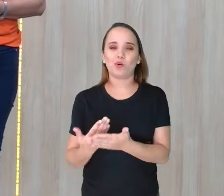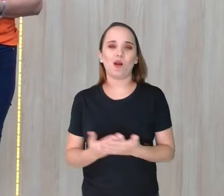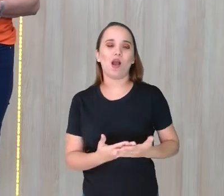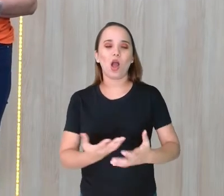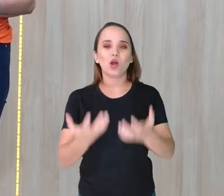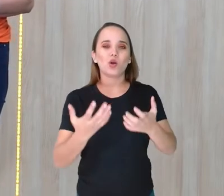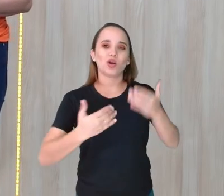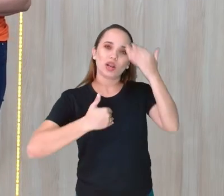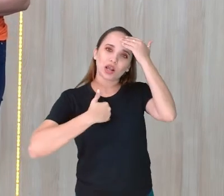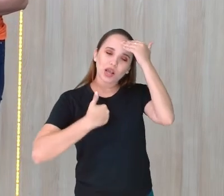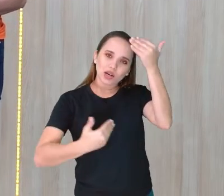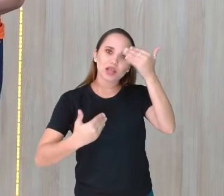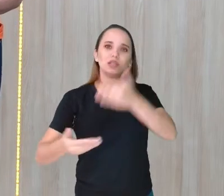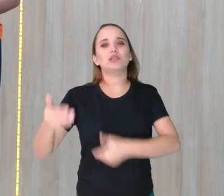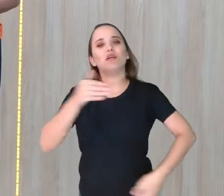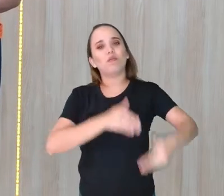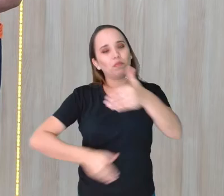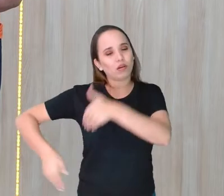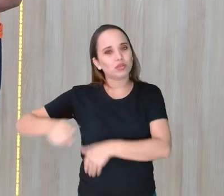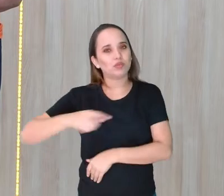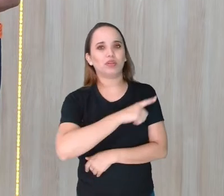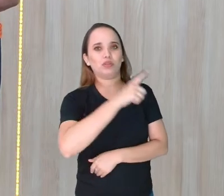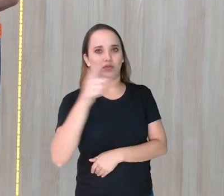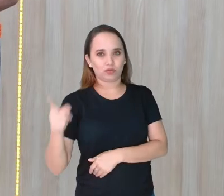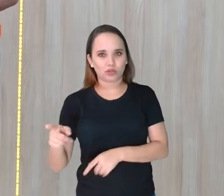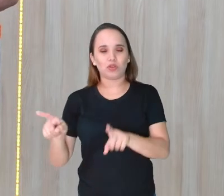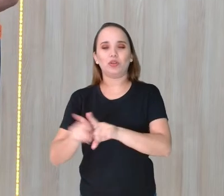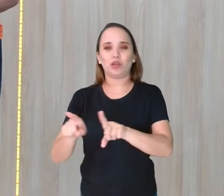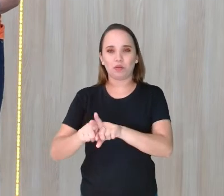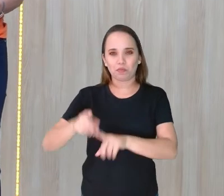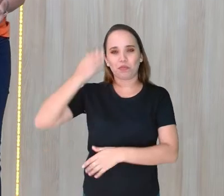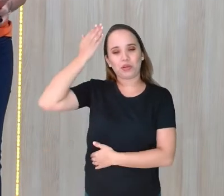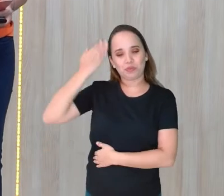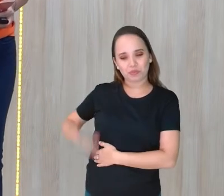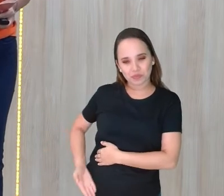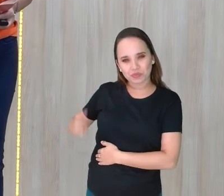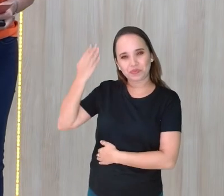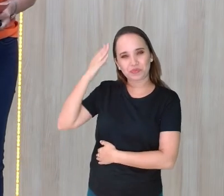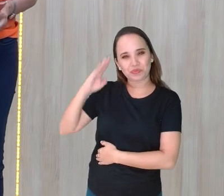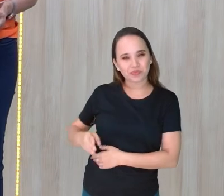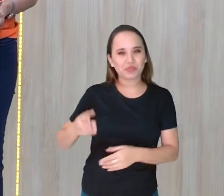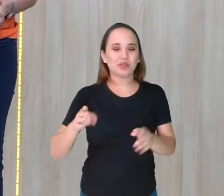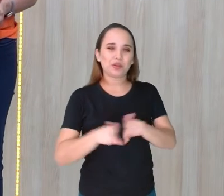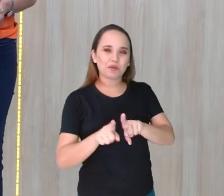já agradeço a presença de vocês, agradeço a presença da nossa querida Brielle, da minha